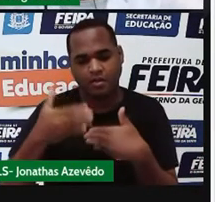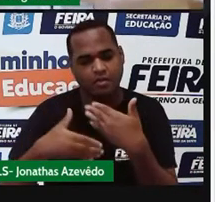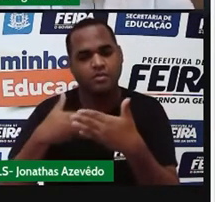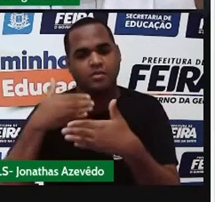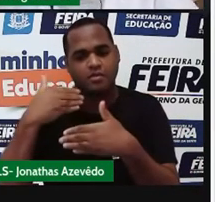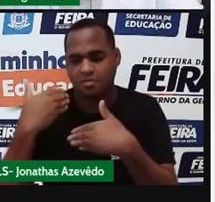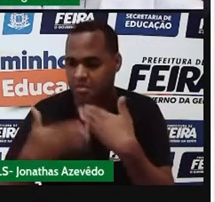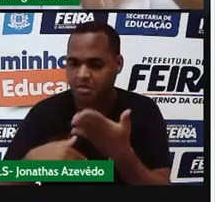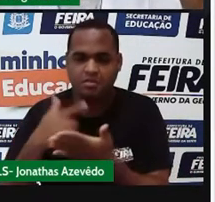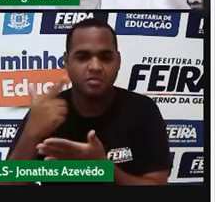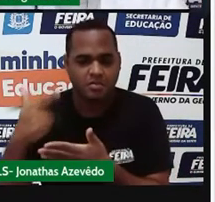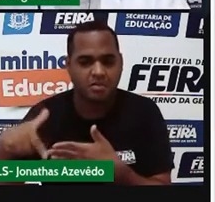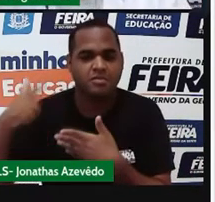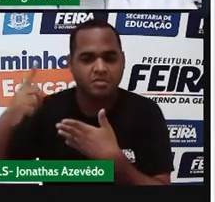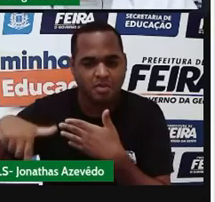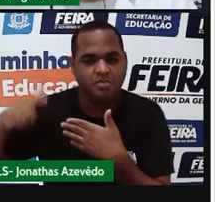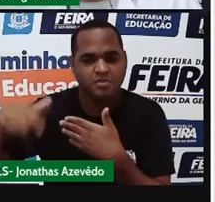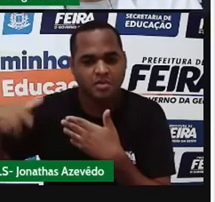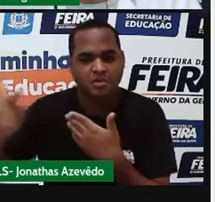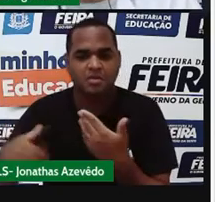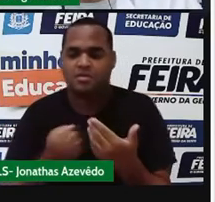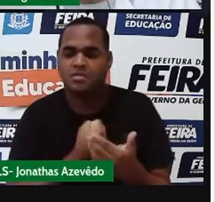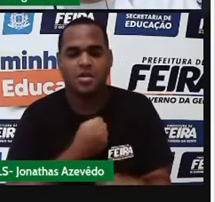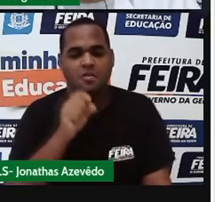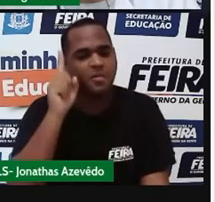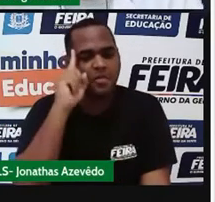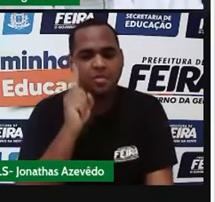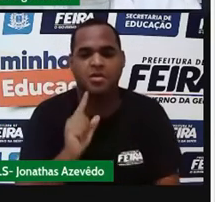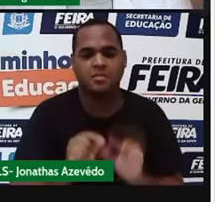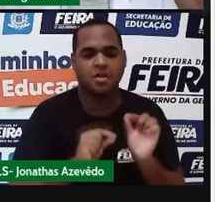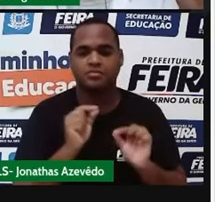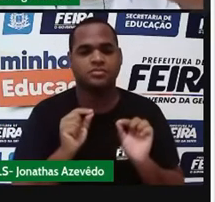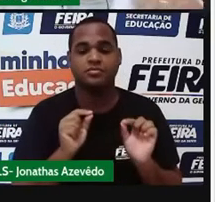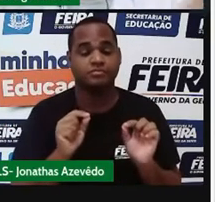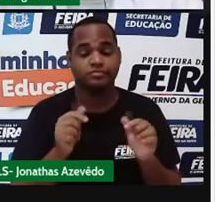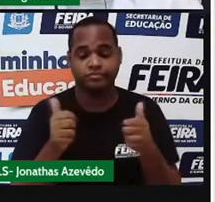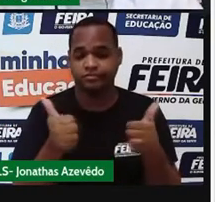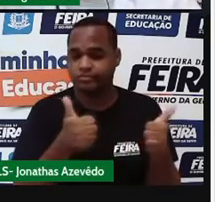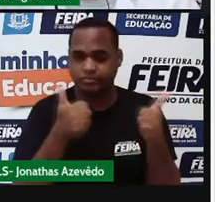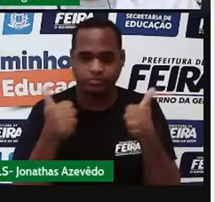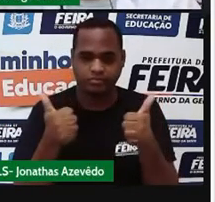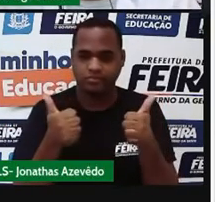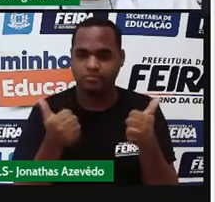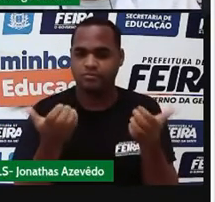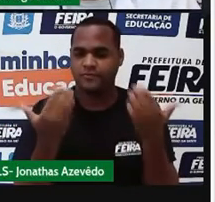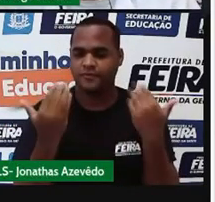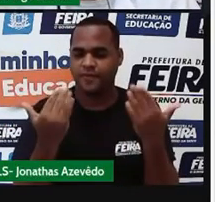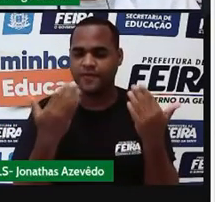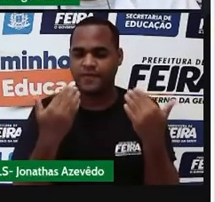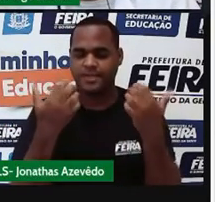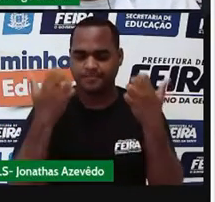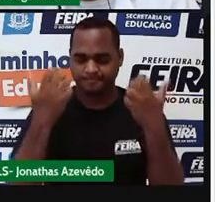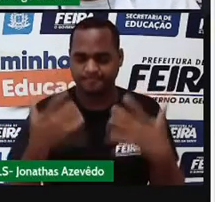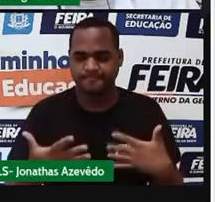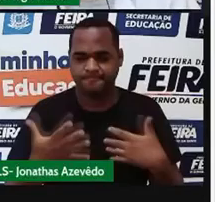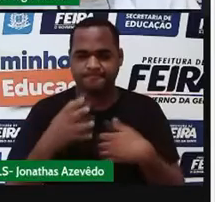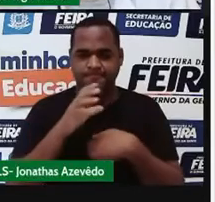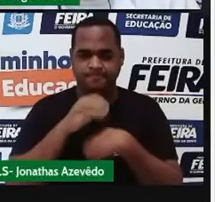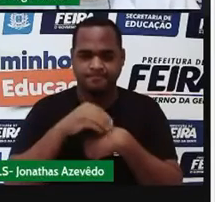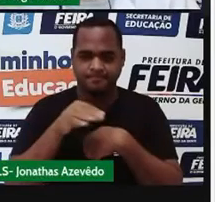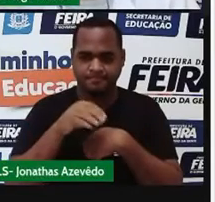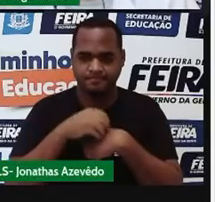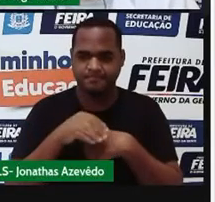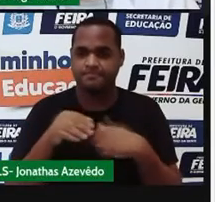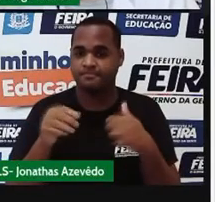depois e vem depois e vem depois Ele vem depois a gente não sabe onde é que isso vai parar bom então vem aqui comigo ó é